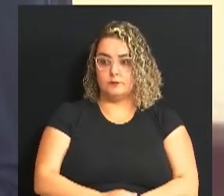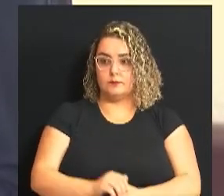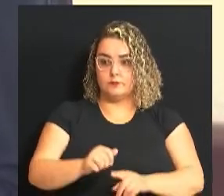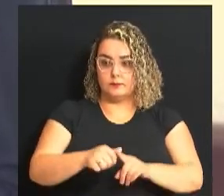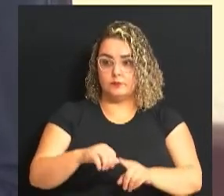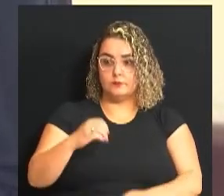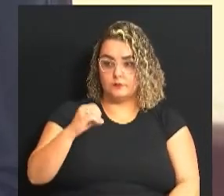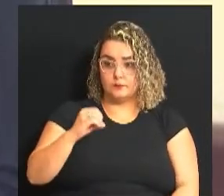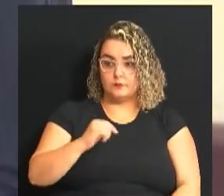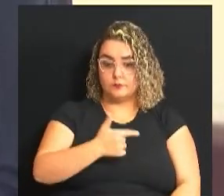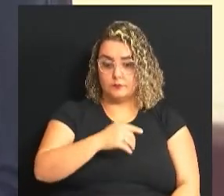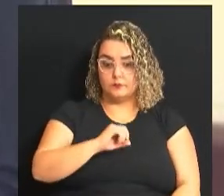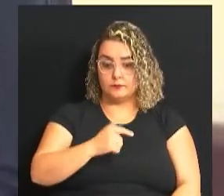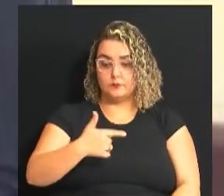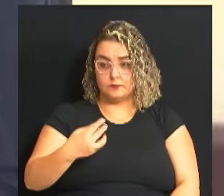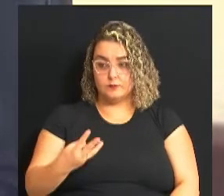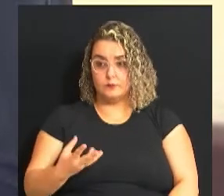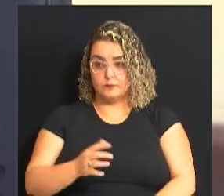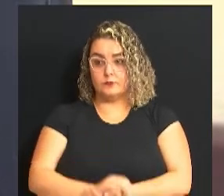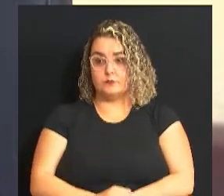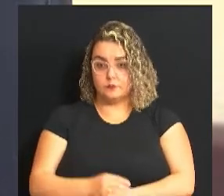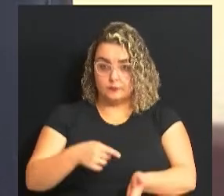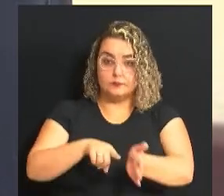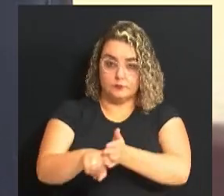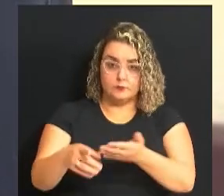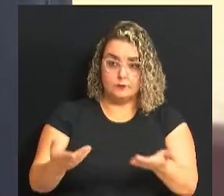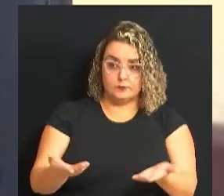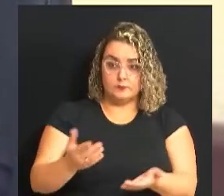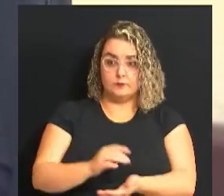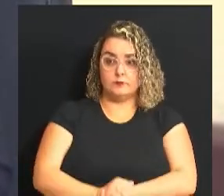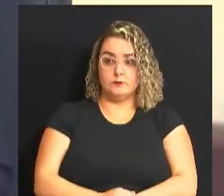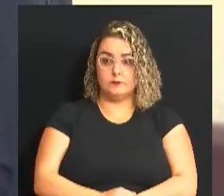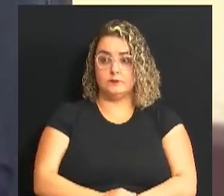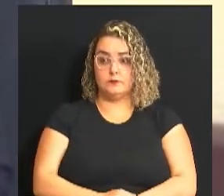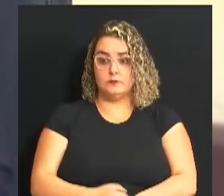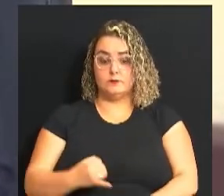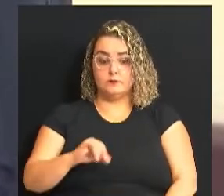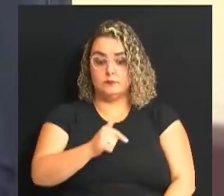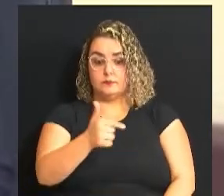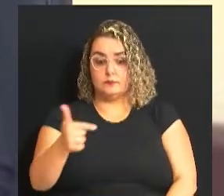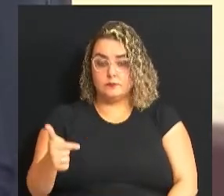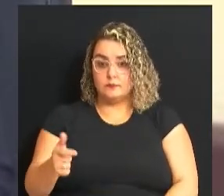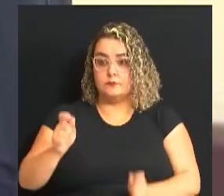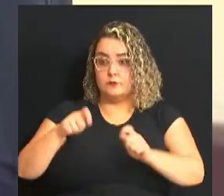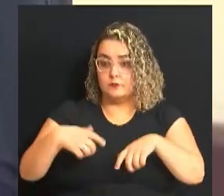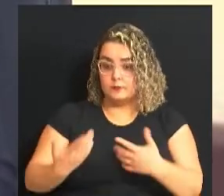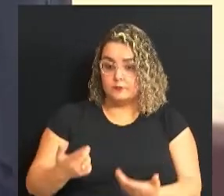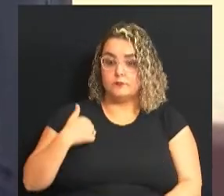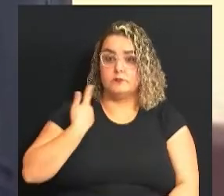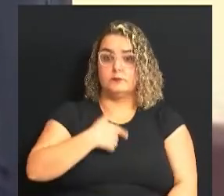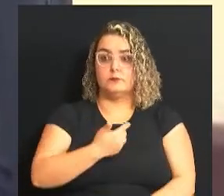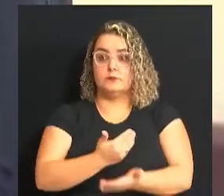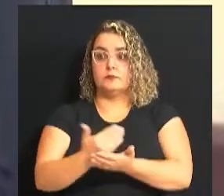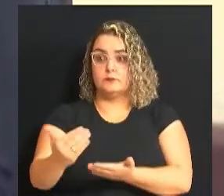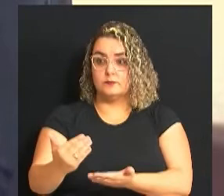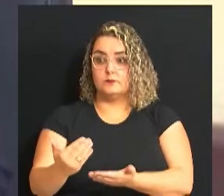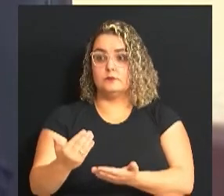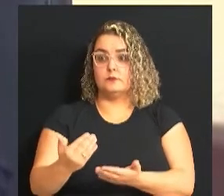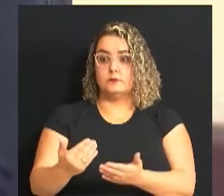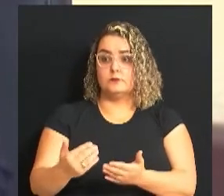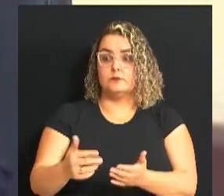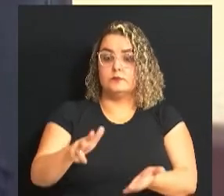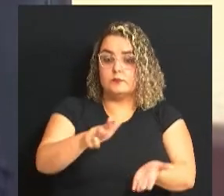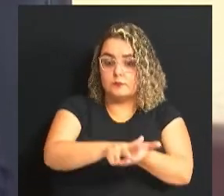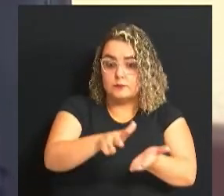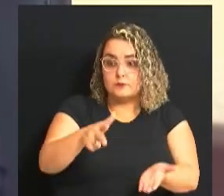de 2023. Eu ia perguntar exatamente isso, se não existiria a possibilidade da gente começar já a regulamentar esse